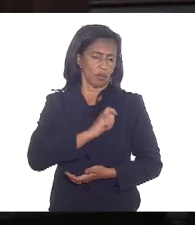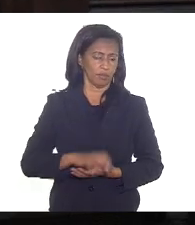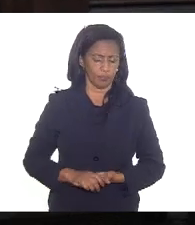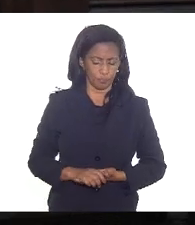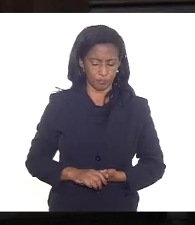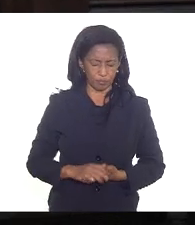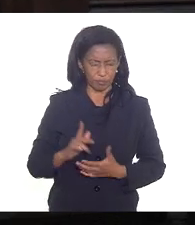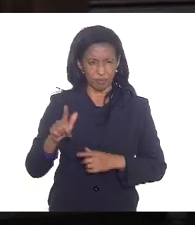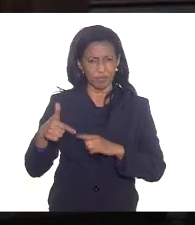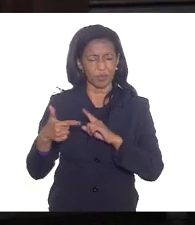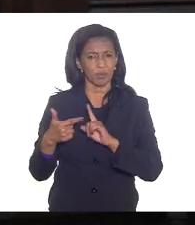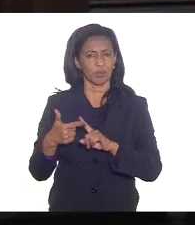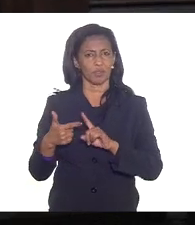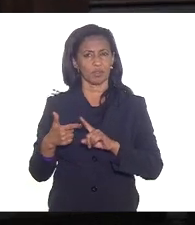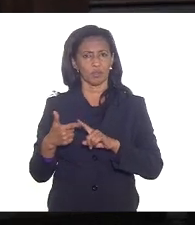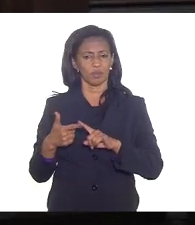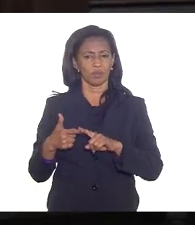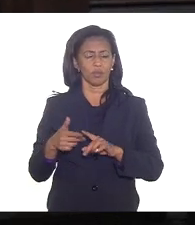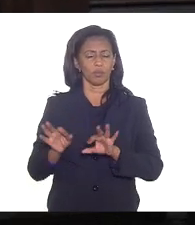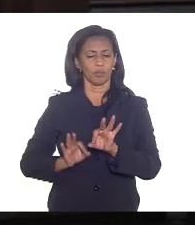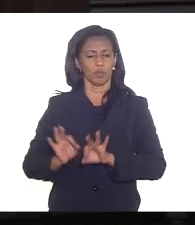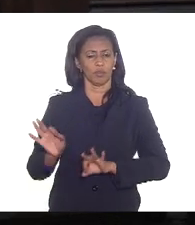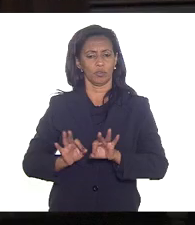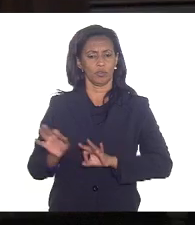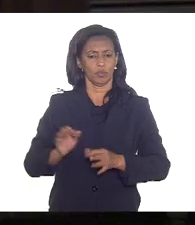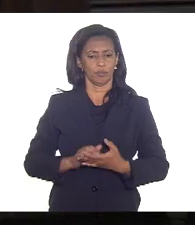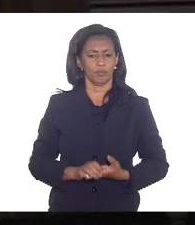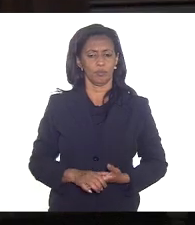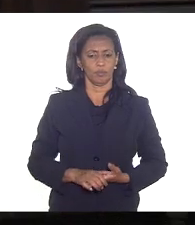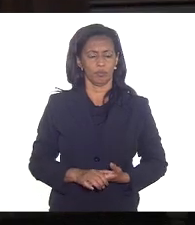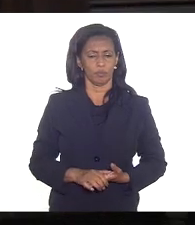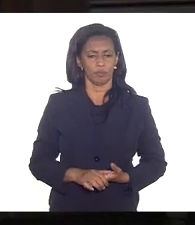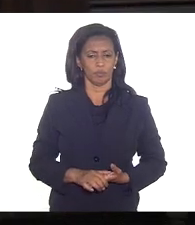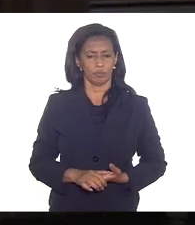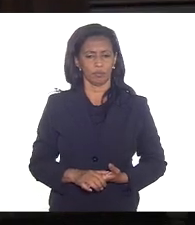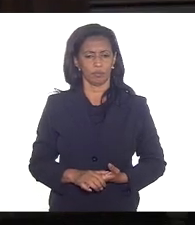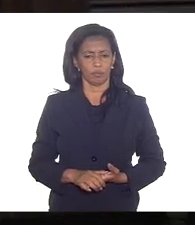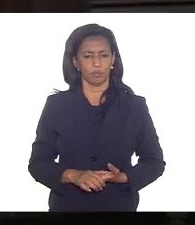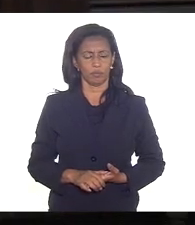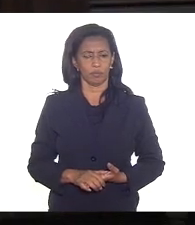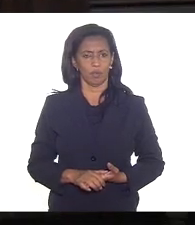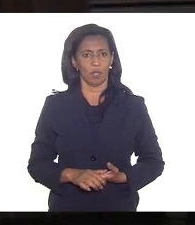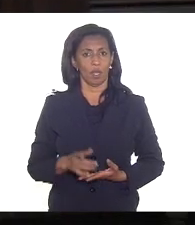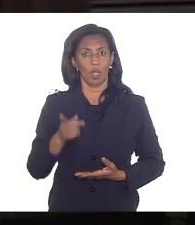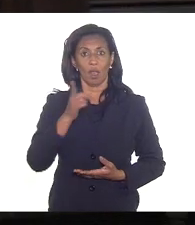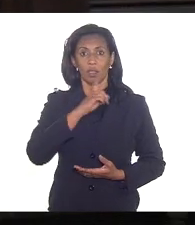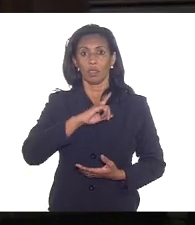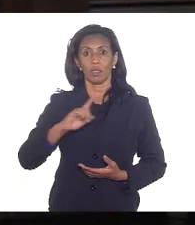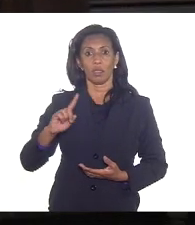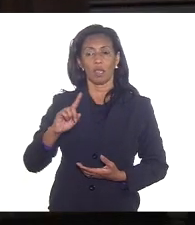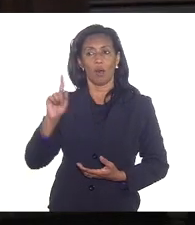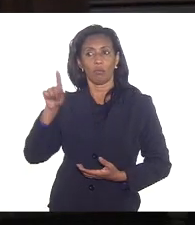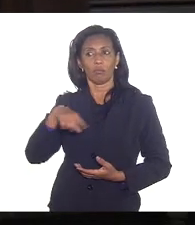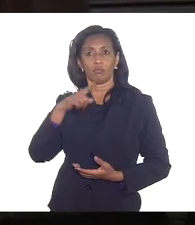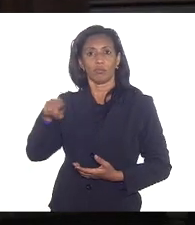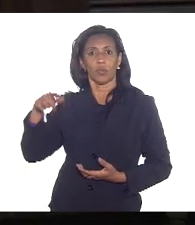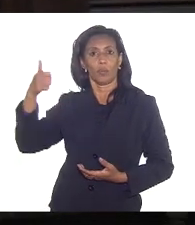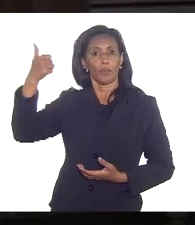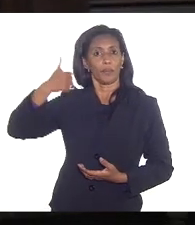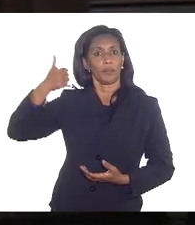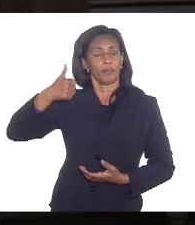Oi e o segundo projeto não resolveu aquele dispositivo 1